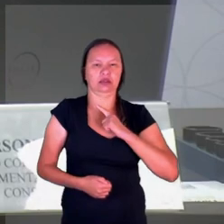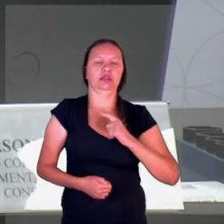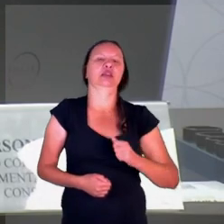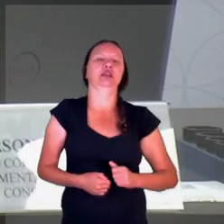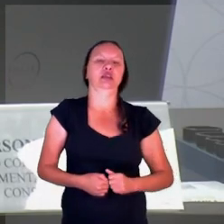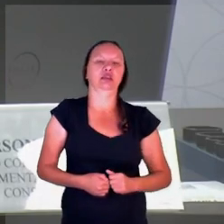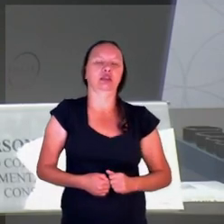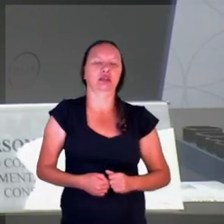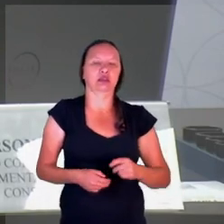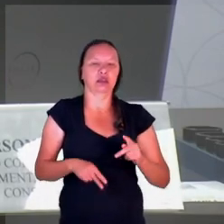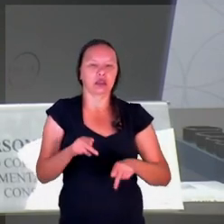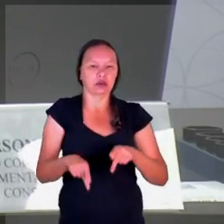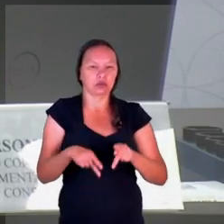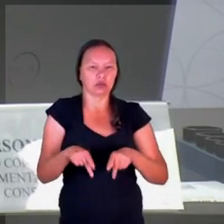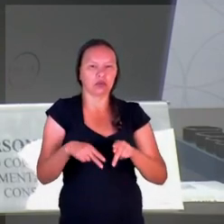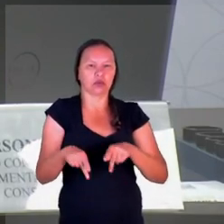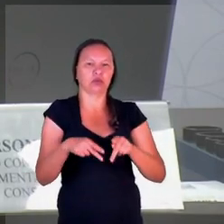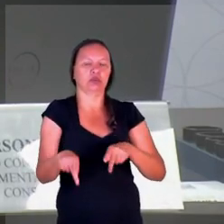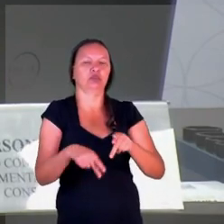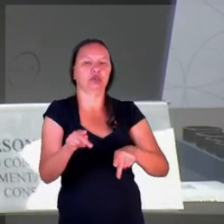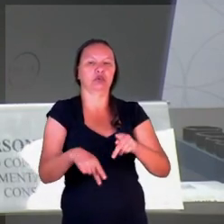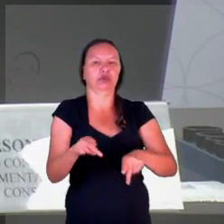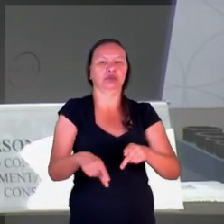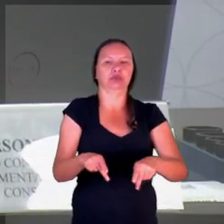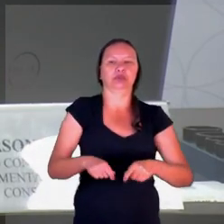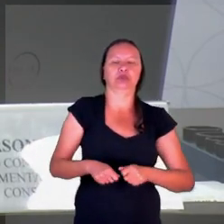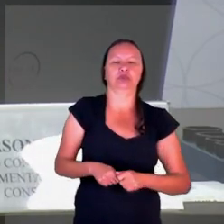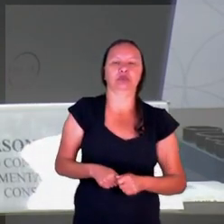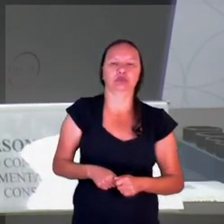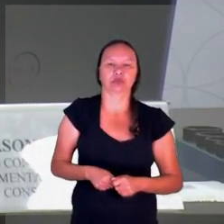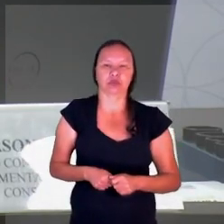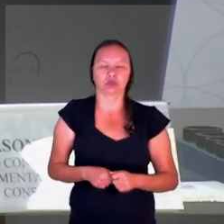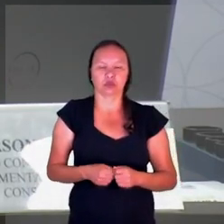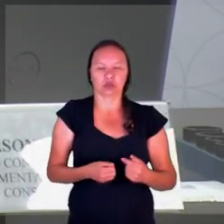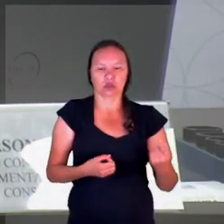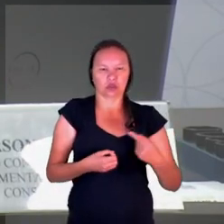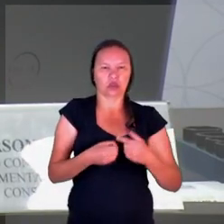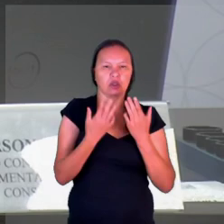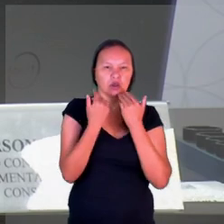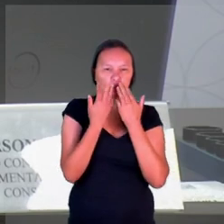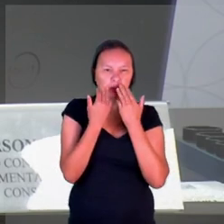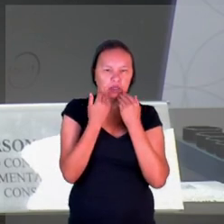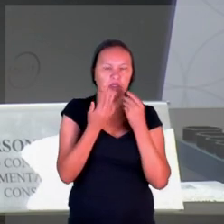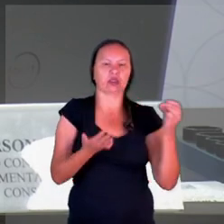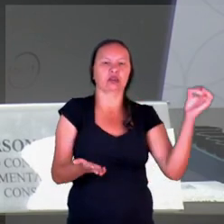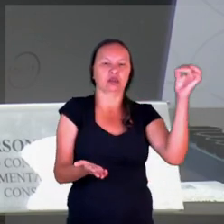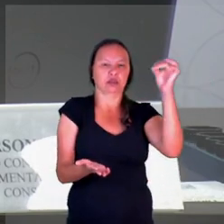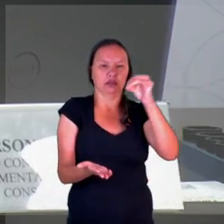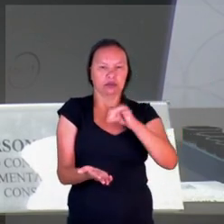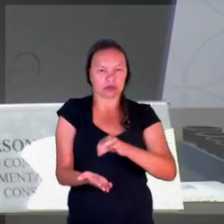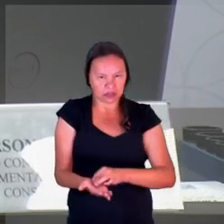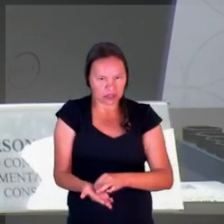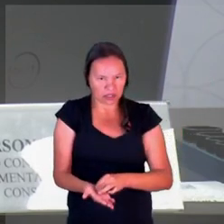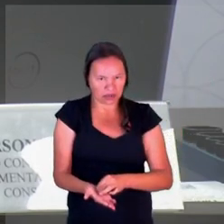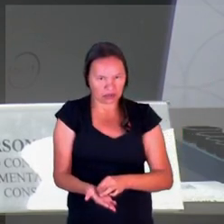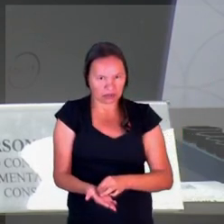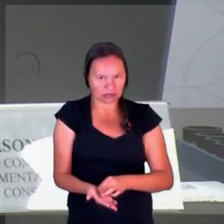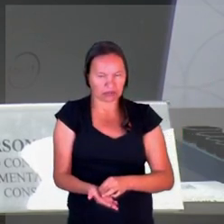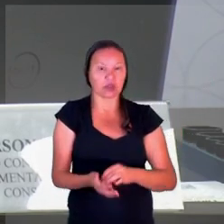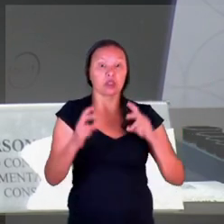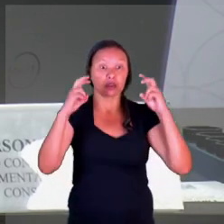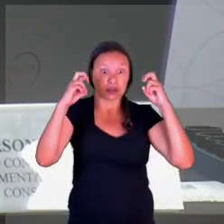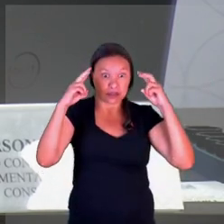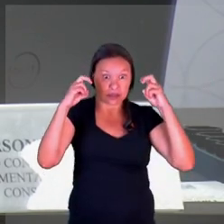garantia da população eh acesso à Alimentação adequada nesse sentido eh o